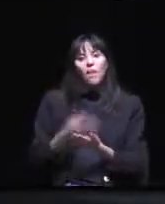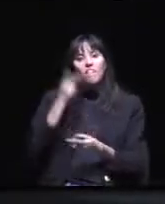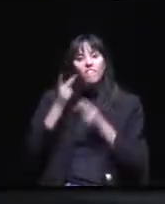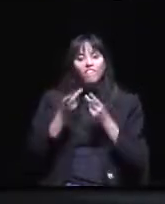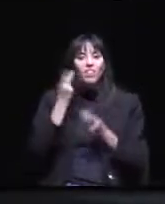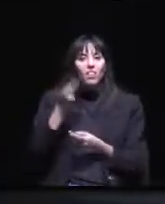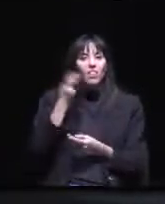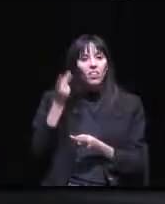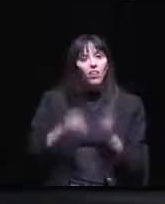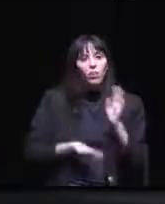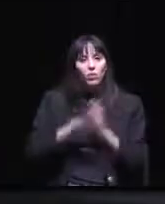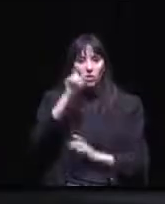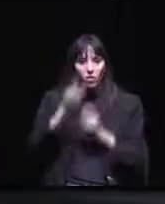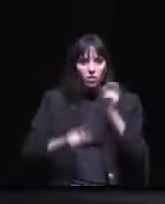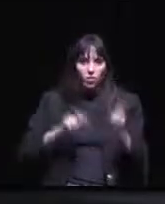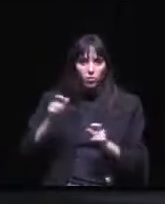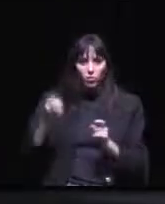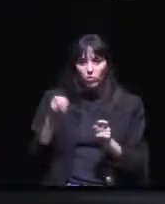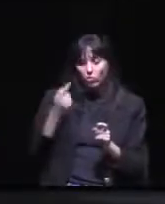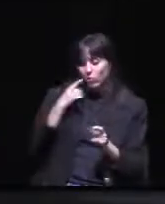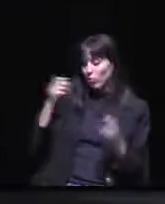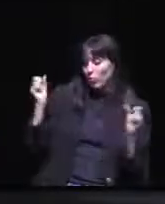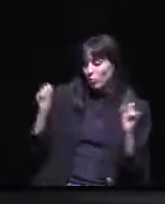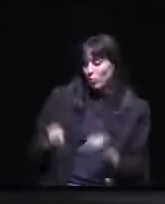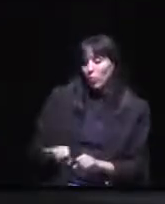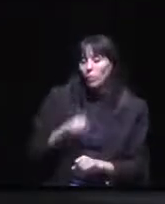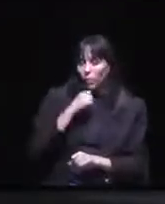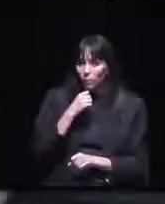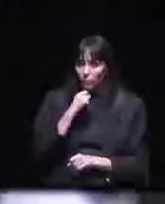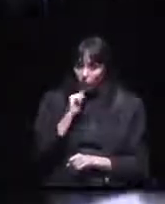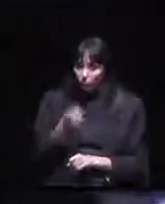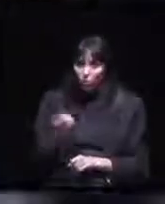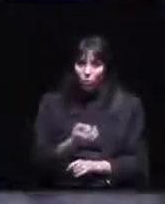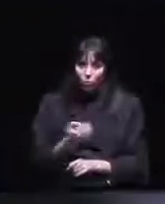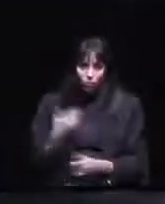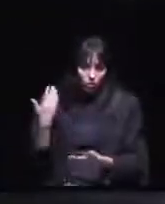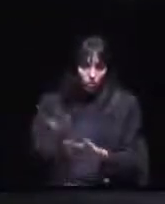pessoas. Já basta tudo o que se tem perdido. Obrigada. Muito obrigada, Sra. Deputada.